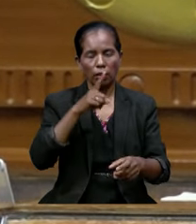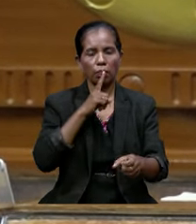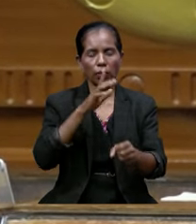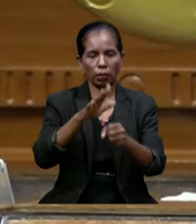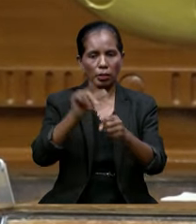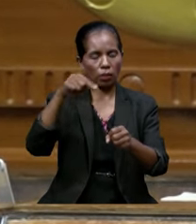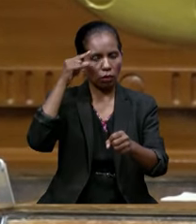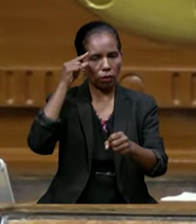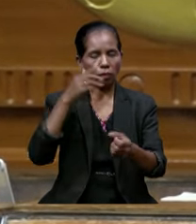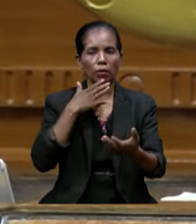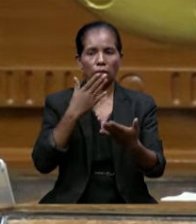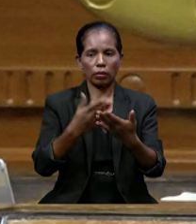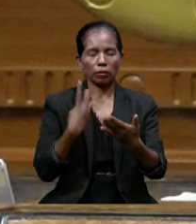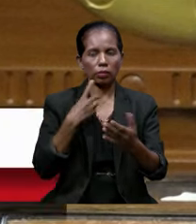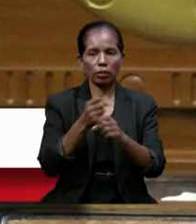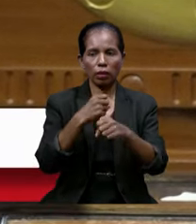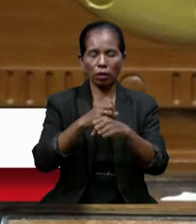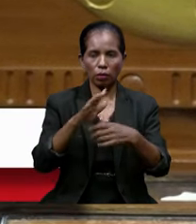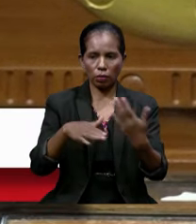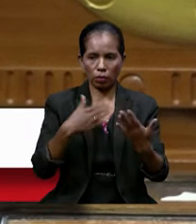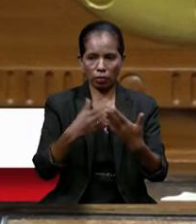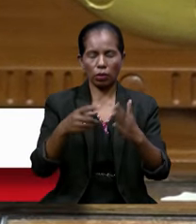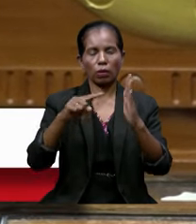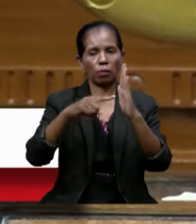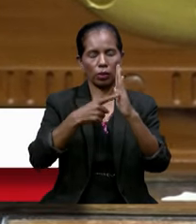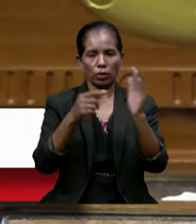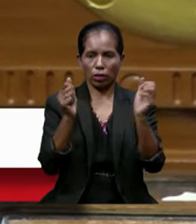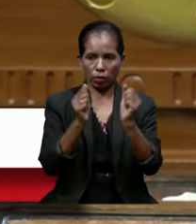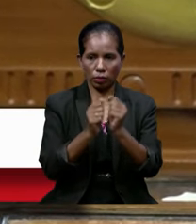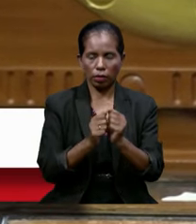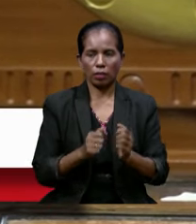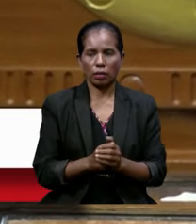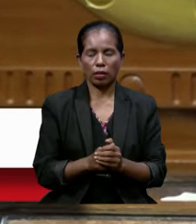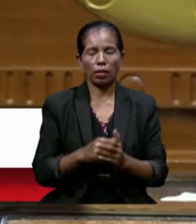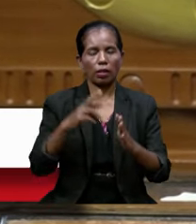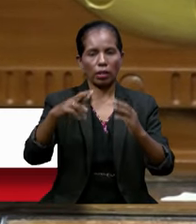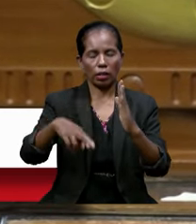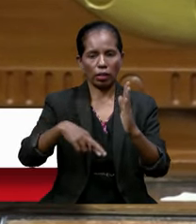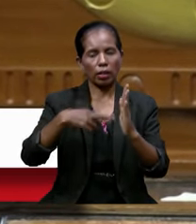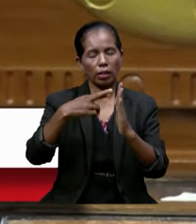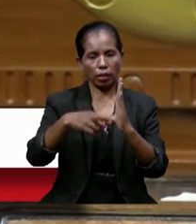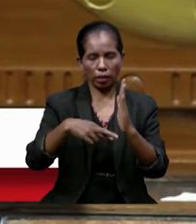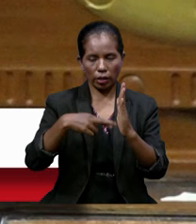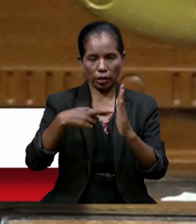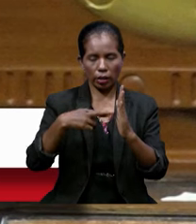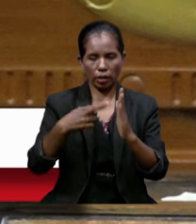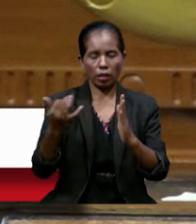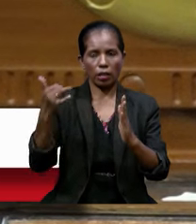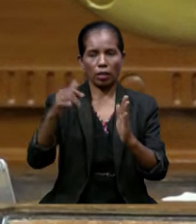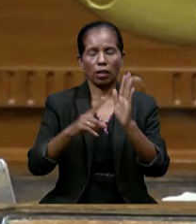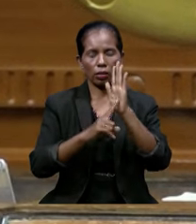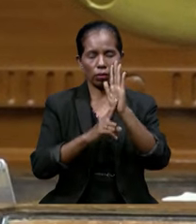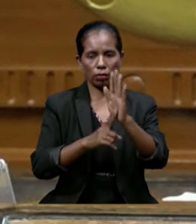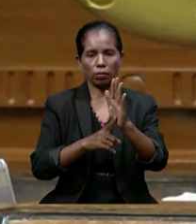Nemaga, e talore halabatu tutu hahu ho, medidas nebe que refletem o princípio